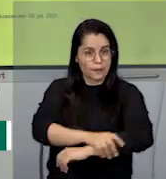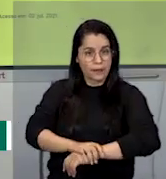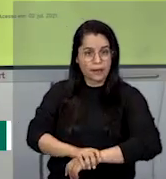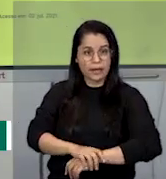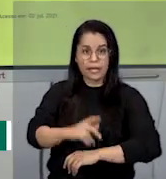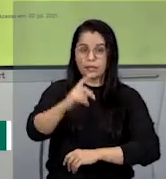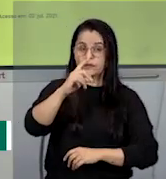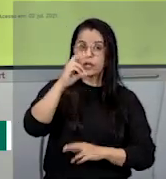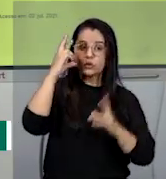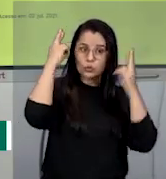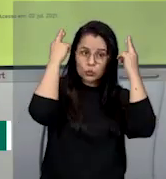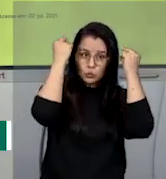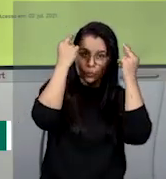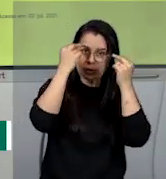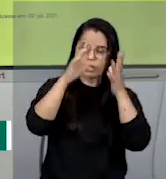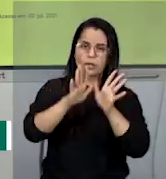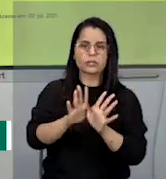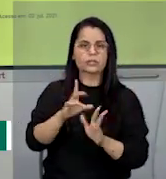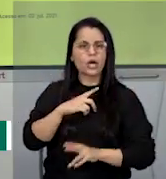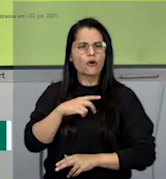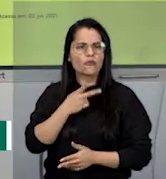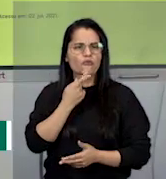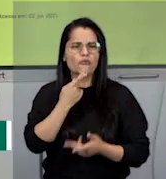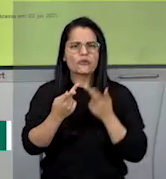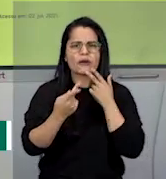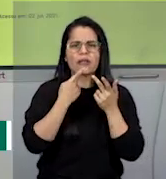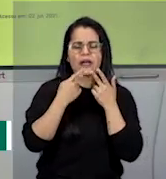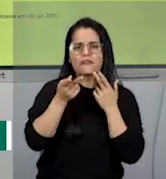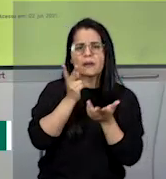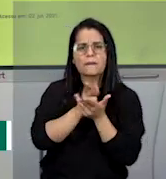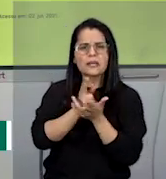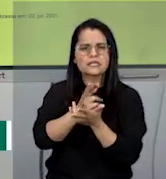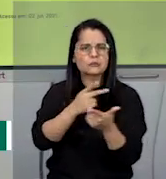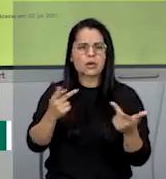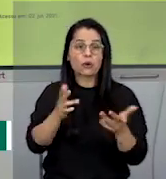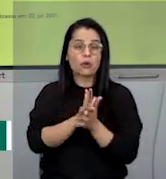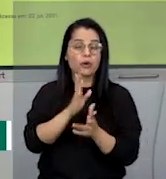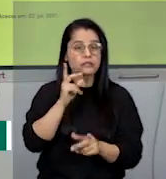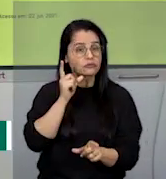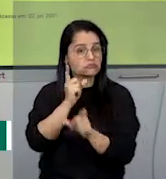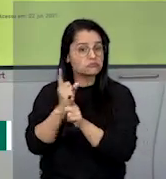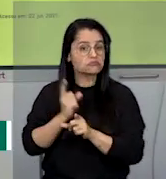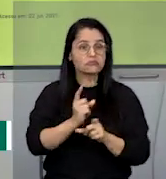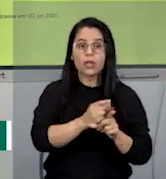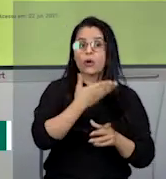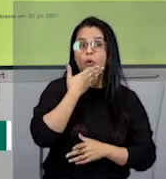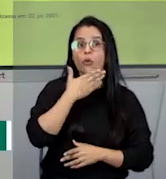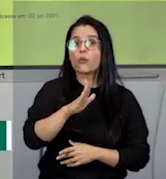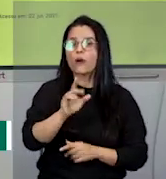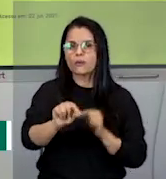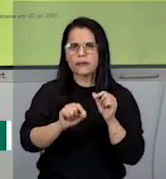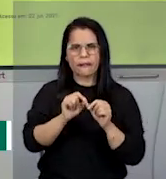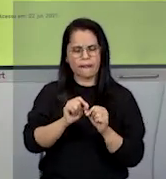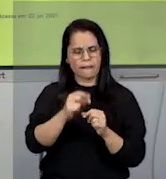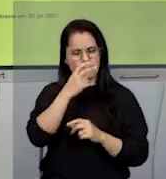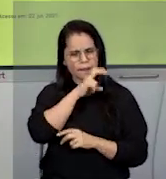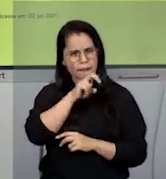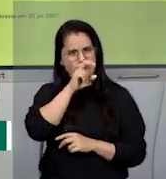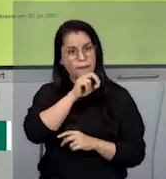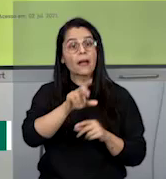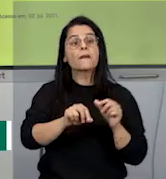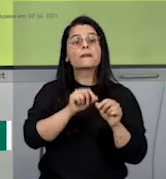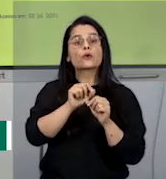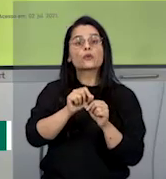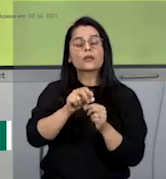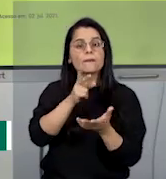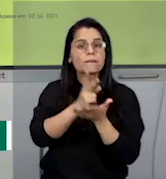Então, algumas pessoas falavam a mesma coisa e a gente identificou qual que era, os falantes foram identificando, mas como elas